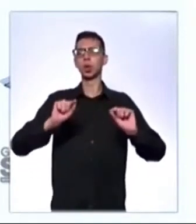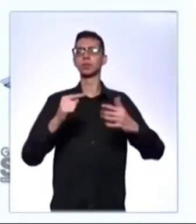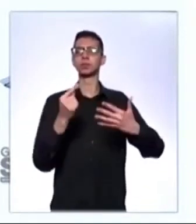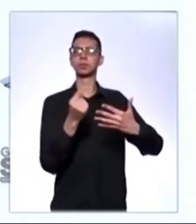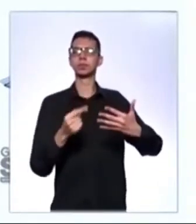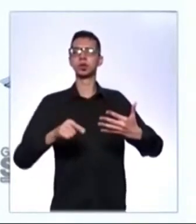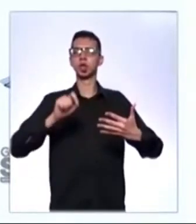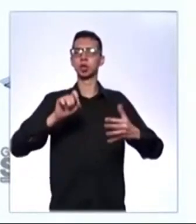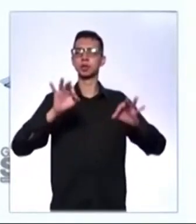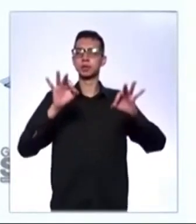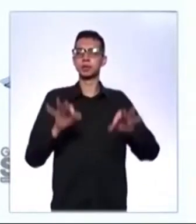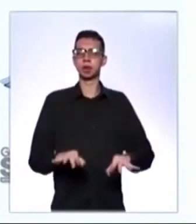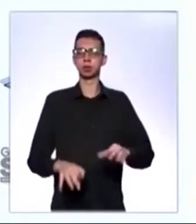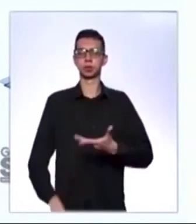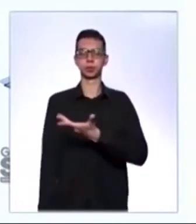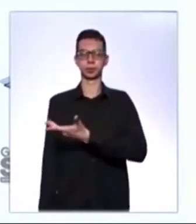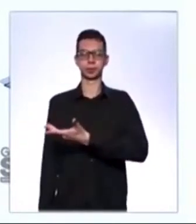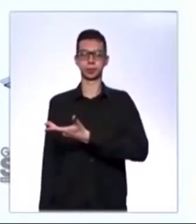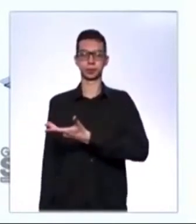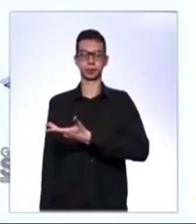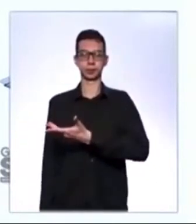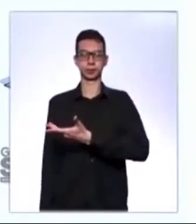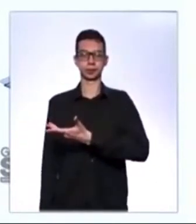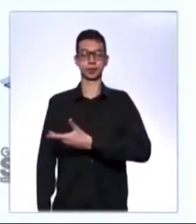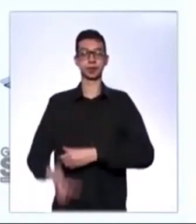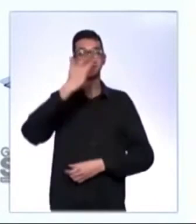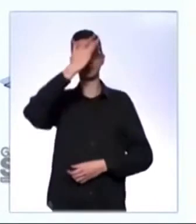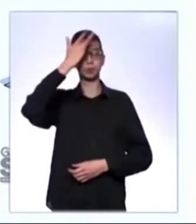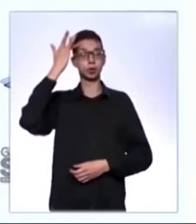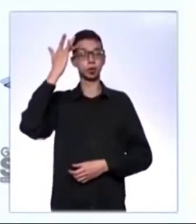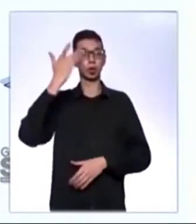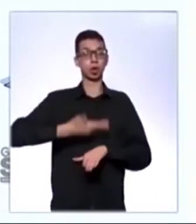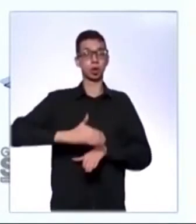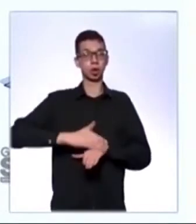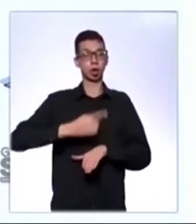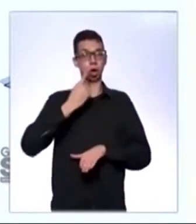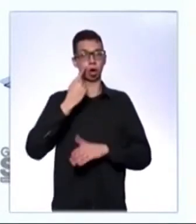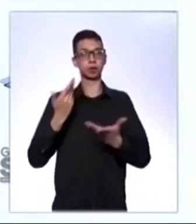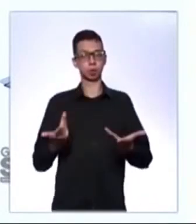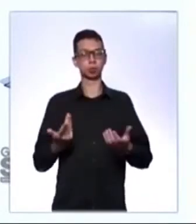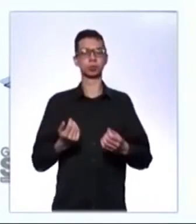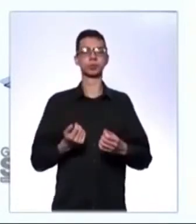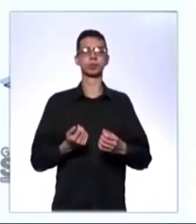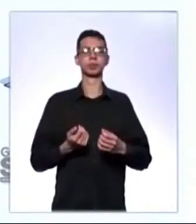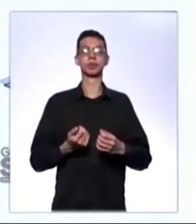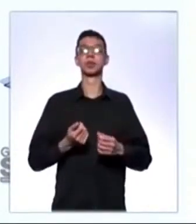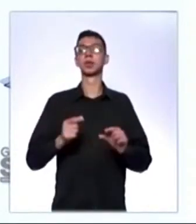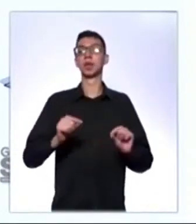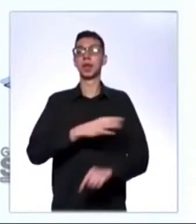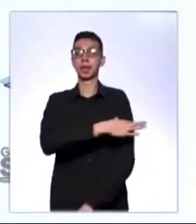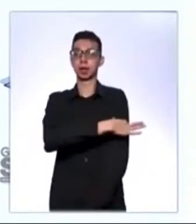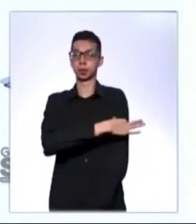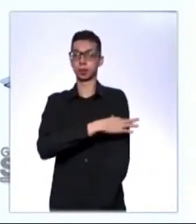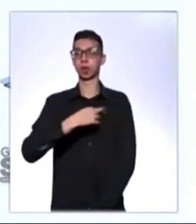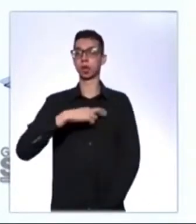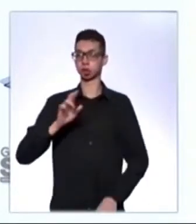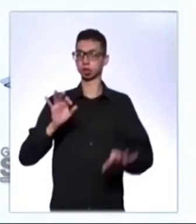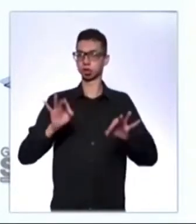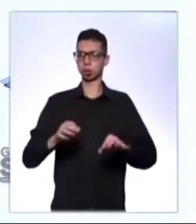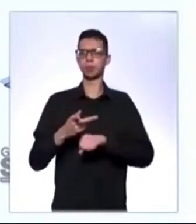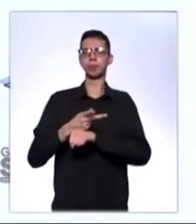corretamente o significado social dessas danças para os seus praticantes. Vamos lá? Então, uma delas, candomblé, é religião. Então, procurar alguma coisa que tem com